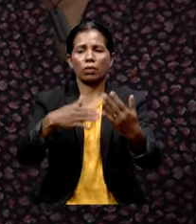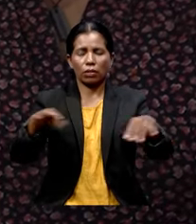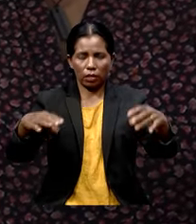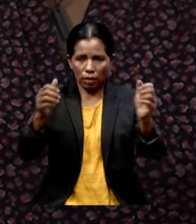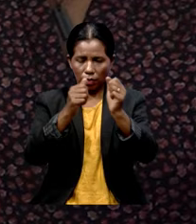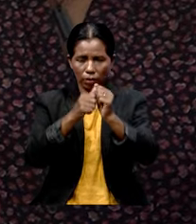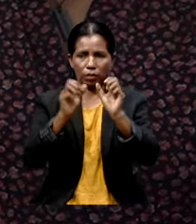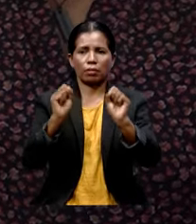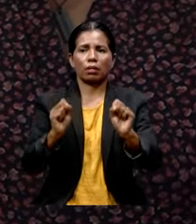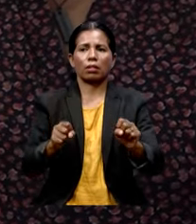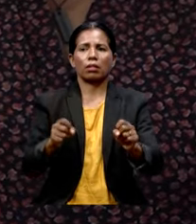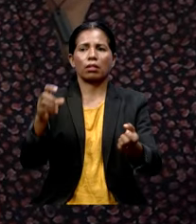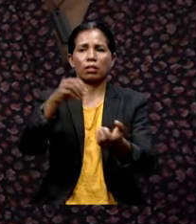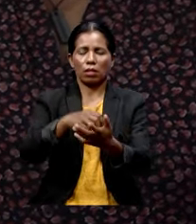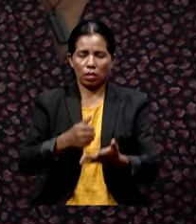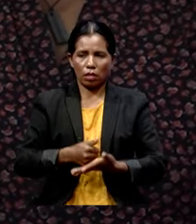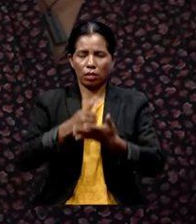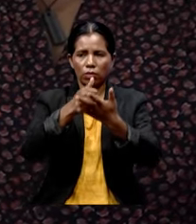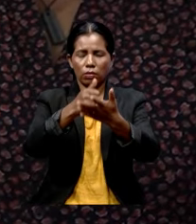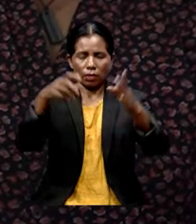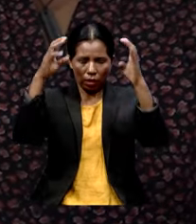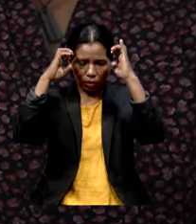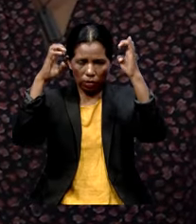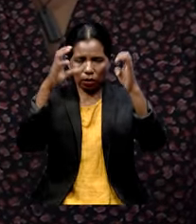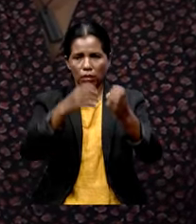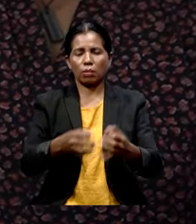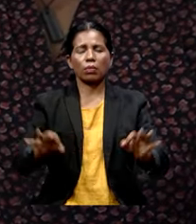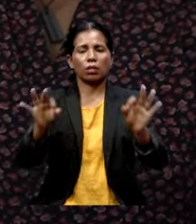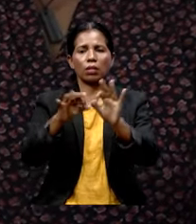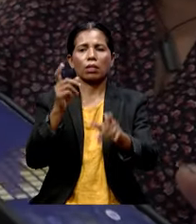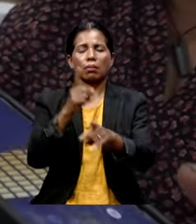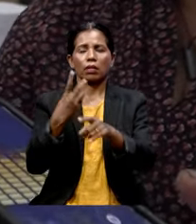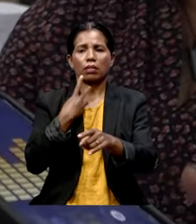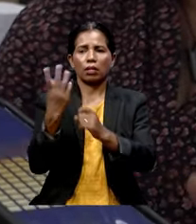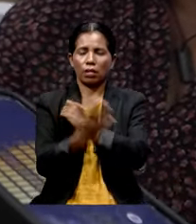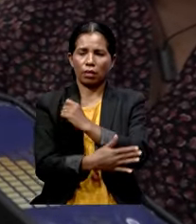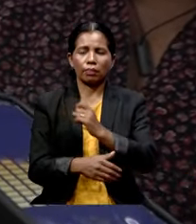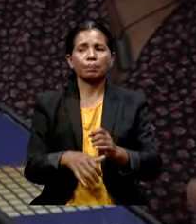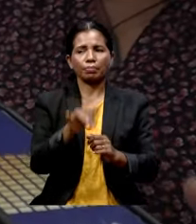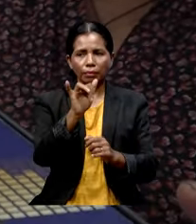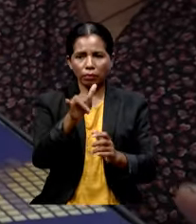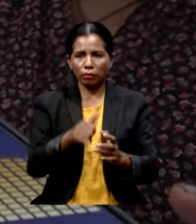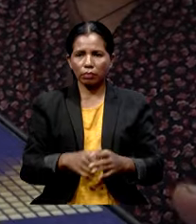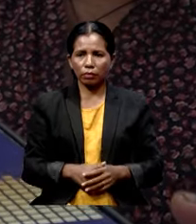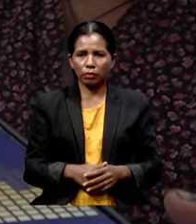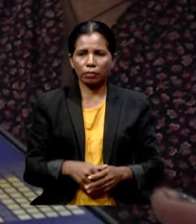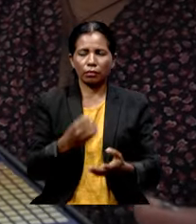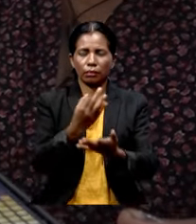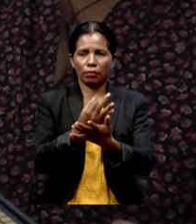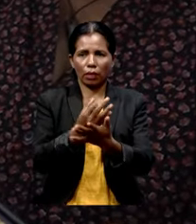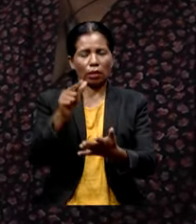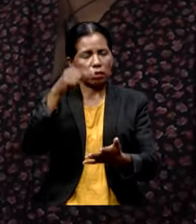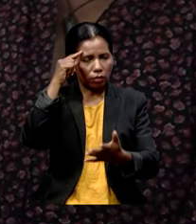muito, Coribele, tal matamba assunto de educação, não é bem que sai prioridade da moça e da nação, né? Sim, orçamento,